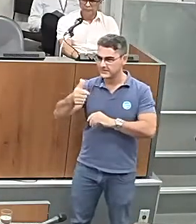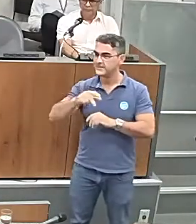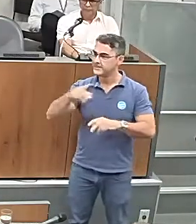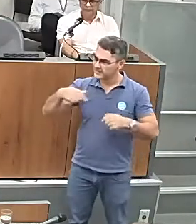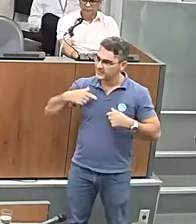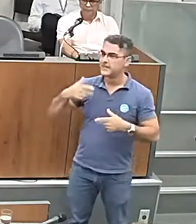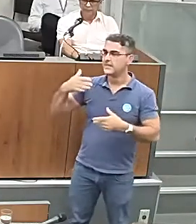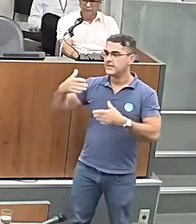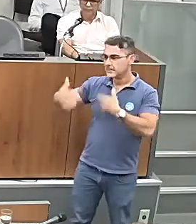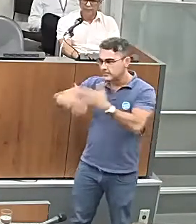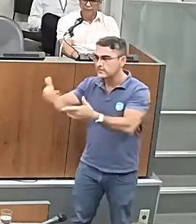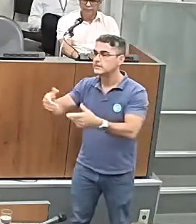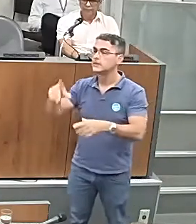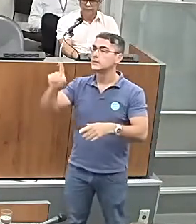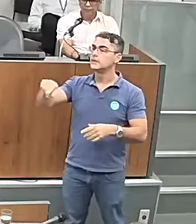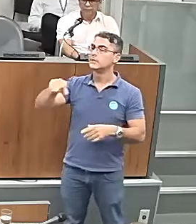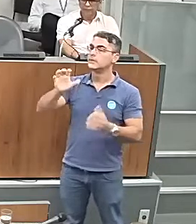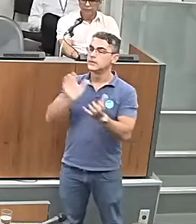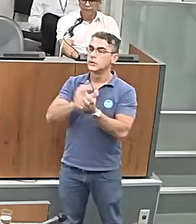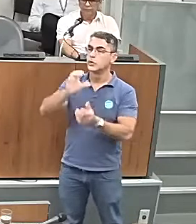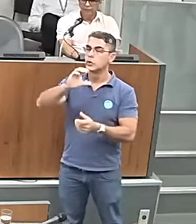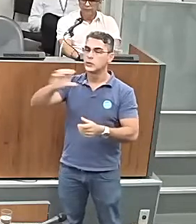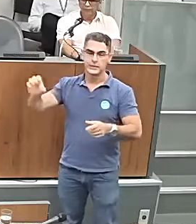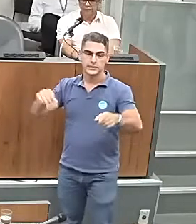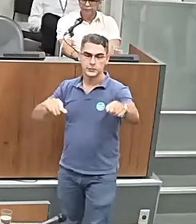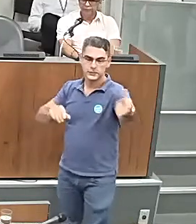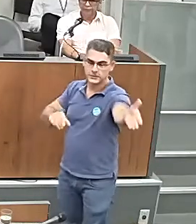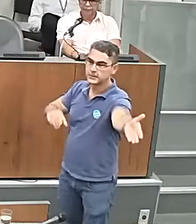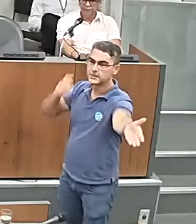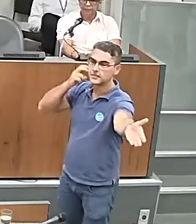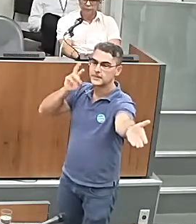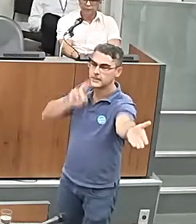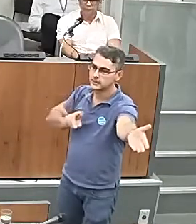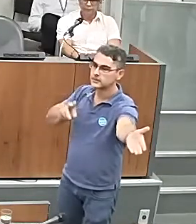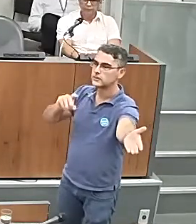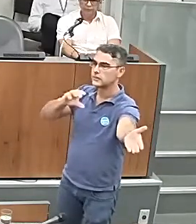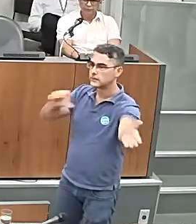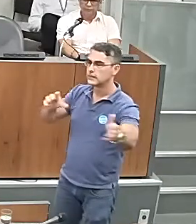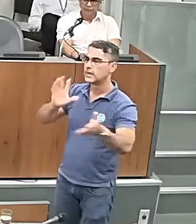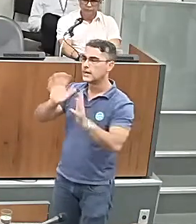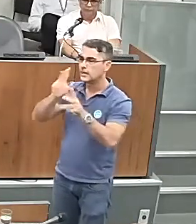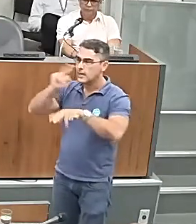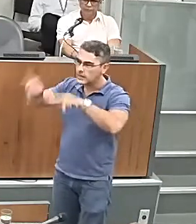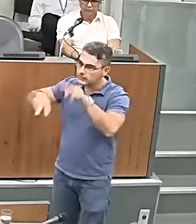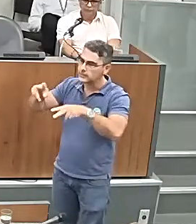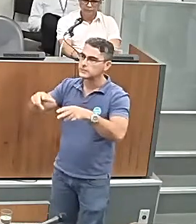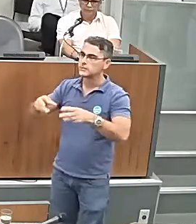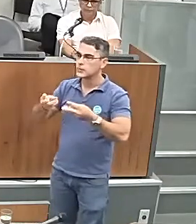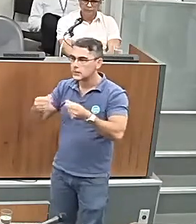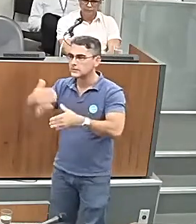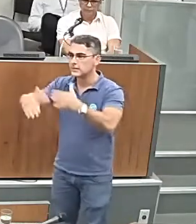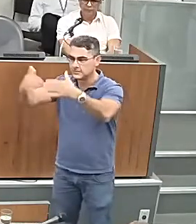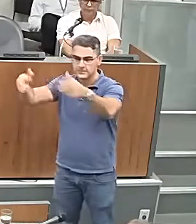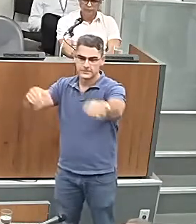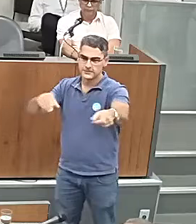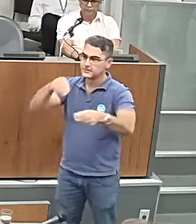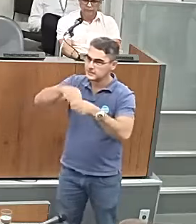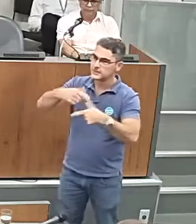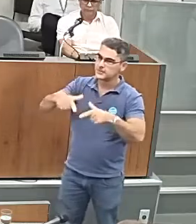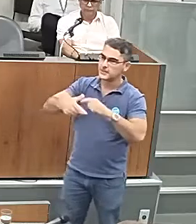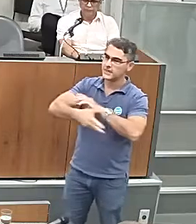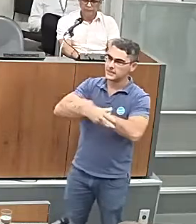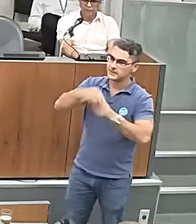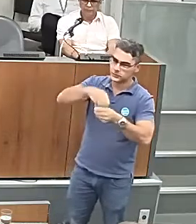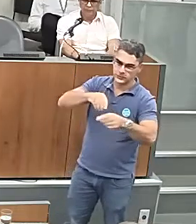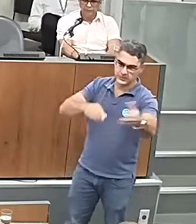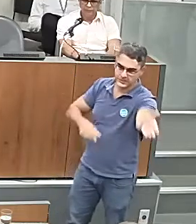Eu sou o presidente da Associação dos Surdos de Minas Gerais. Nós temos aqui o Mike, que é o nosso